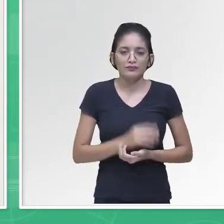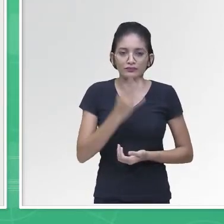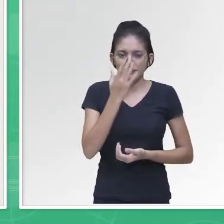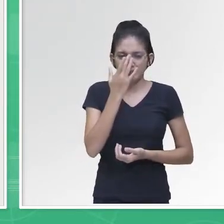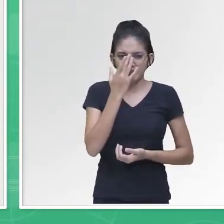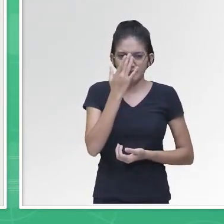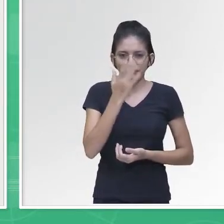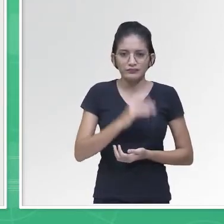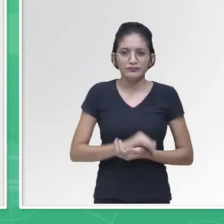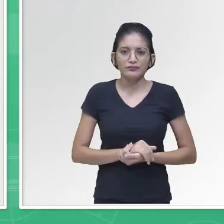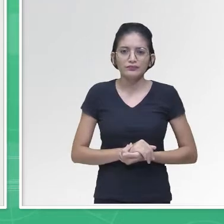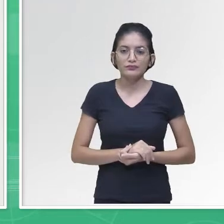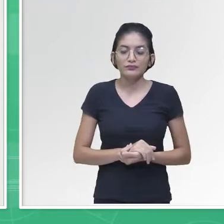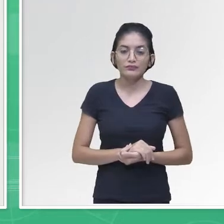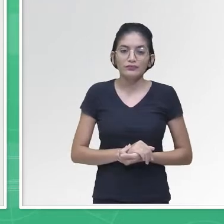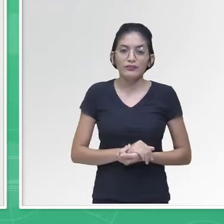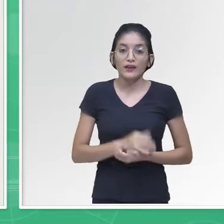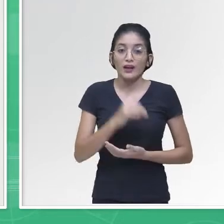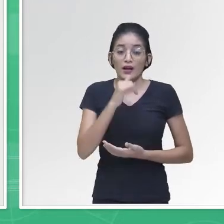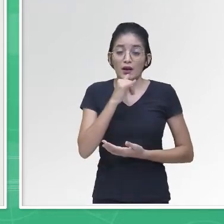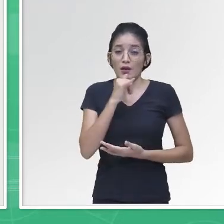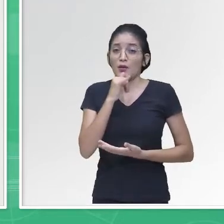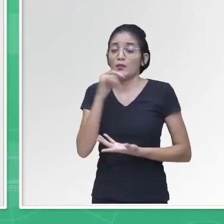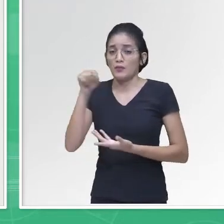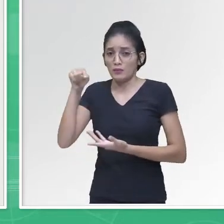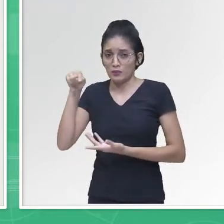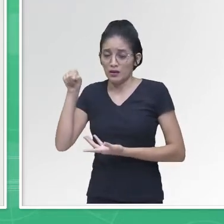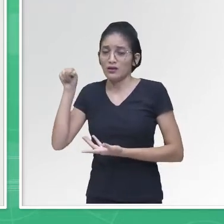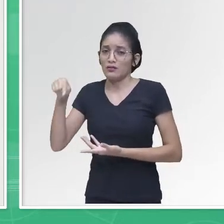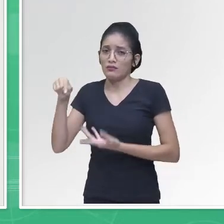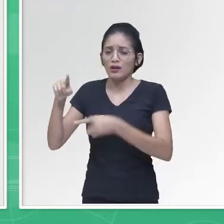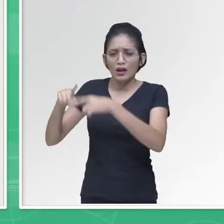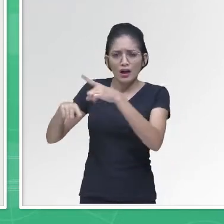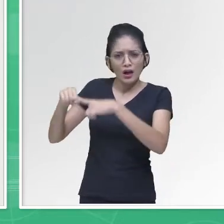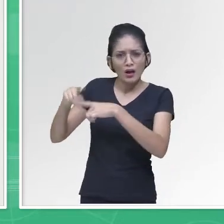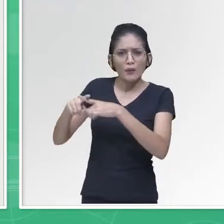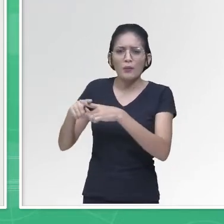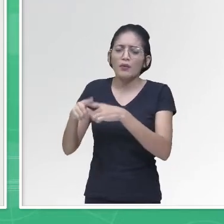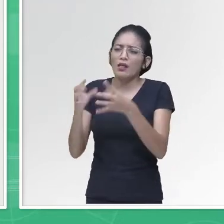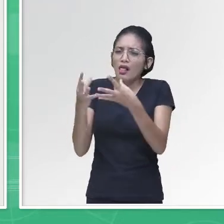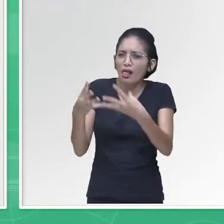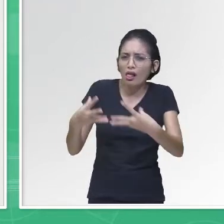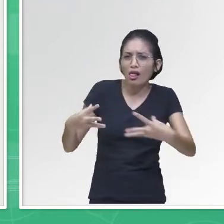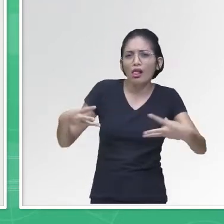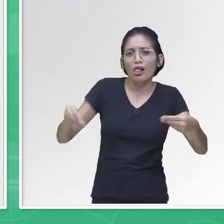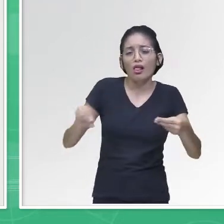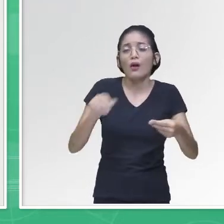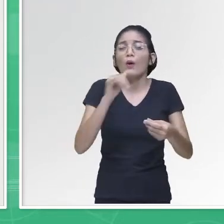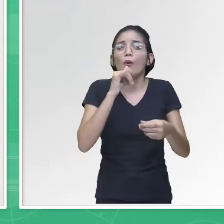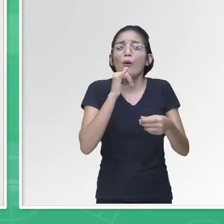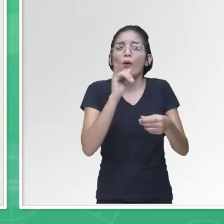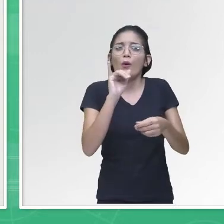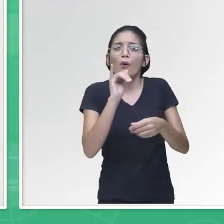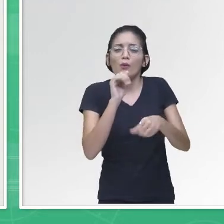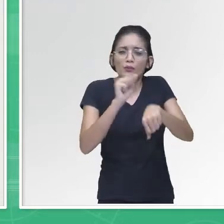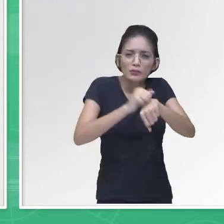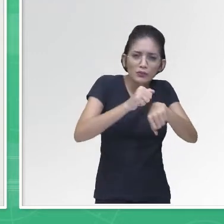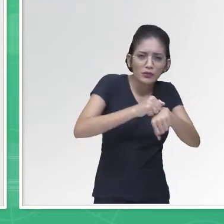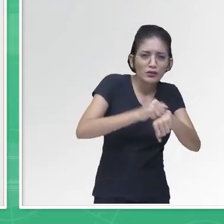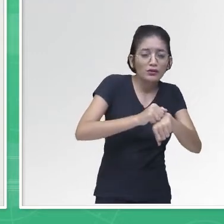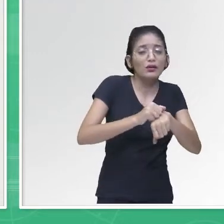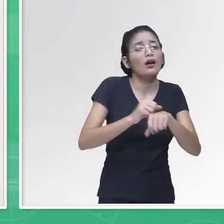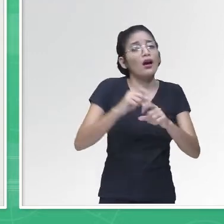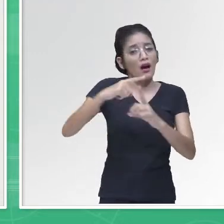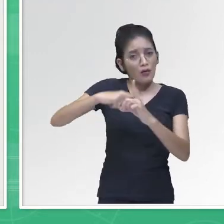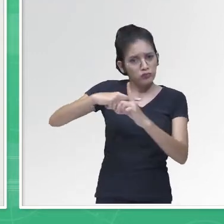Aqui nós temos, né? Se o soluto for um líquido ou um sólido, a mudança de temperatura poderá